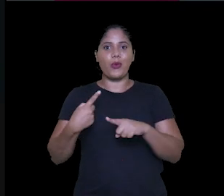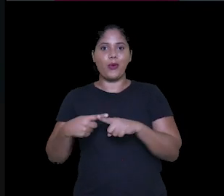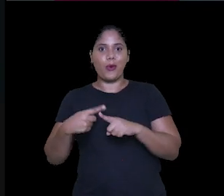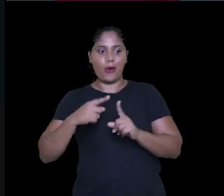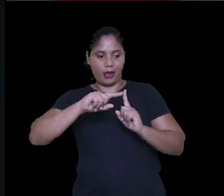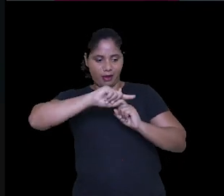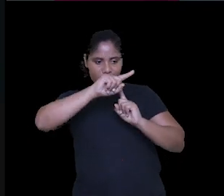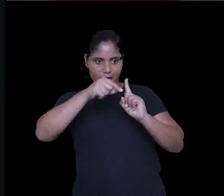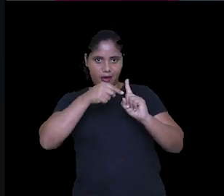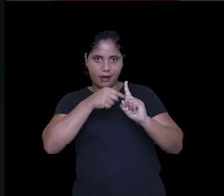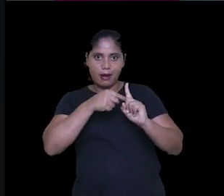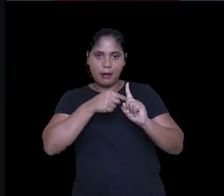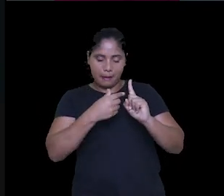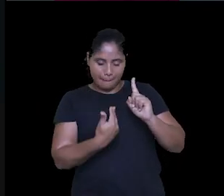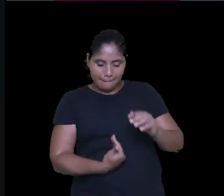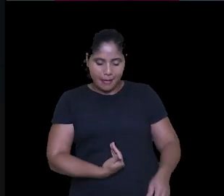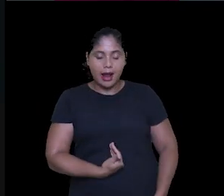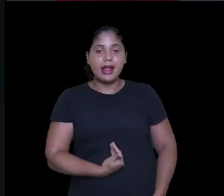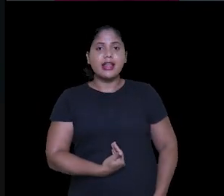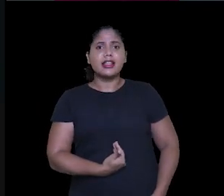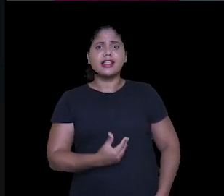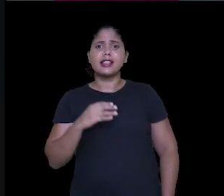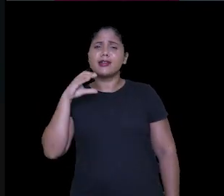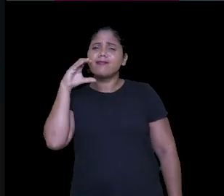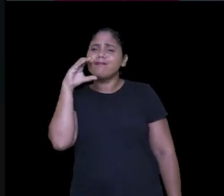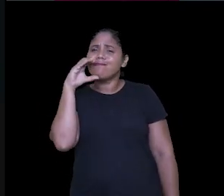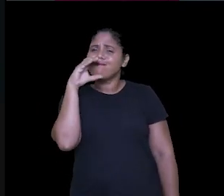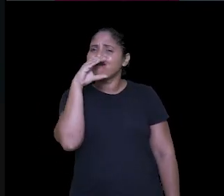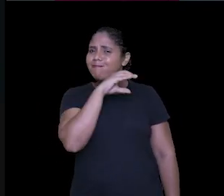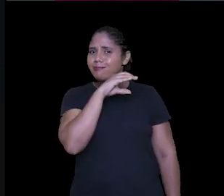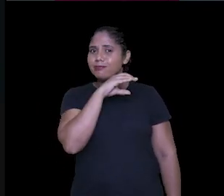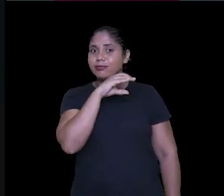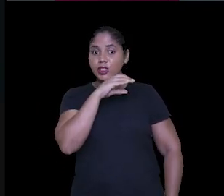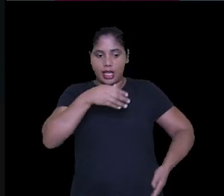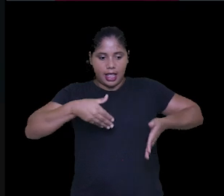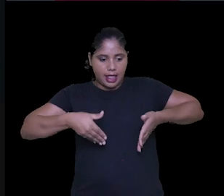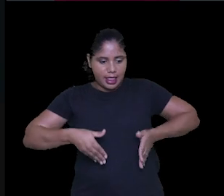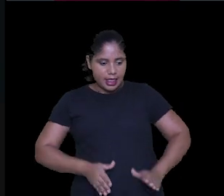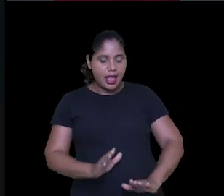altas temperaturas e aqui fora é um ambiente extremamente frio para ele.